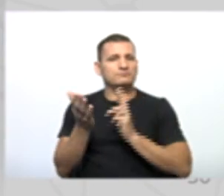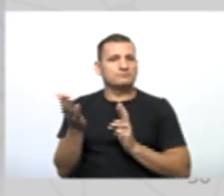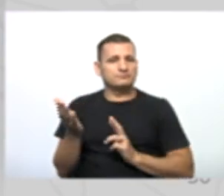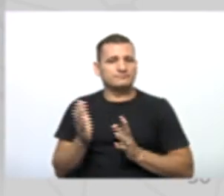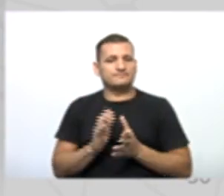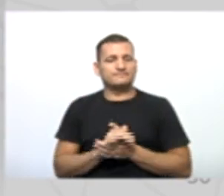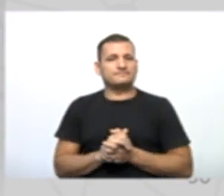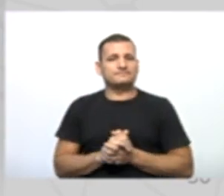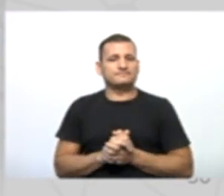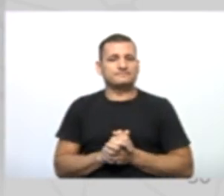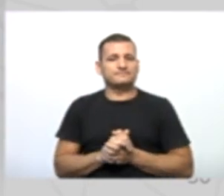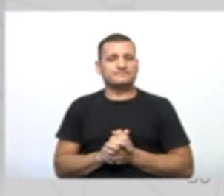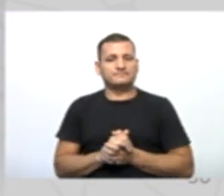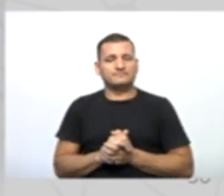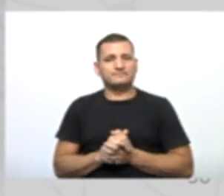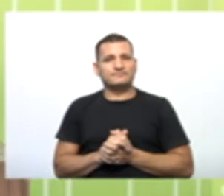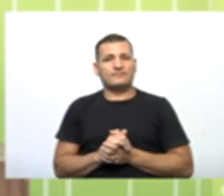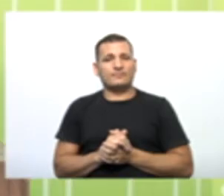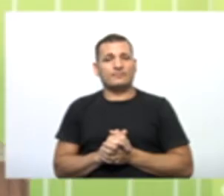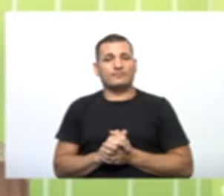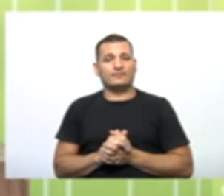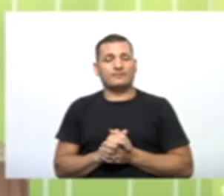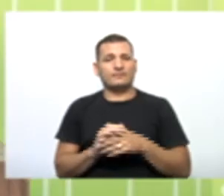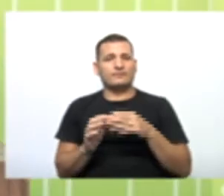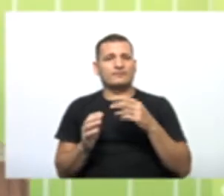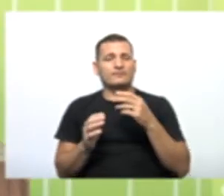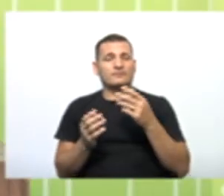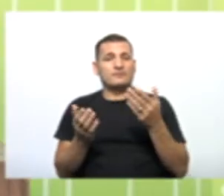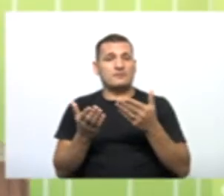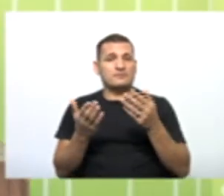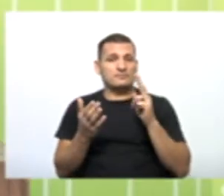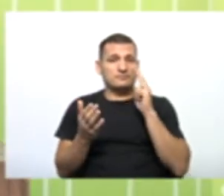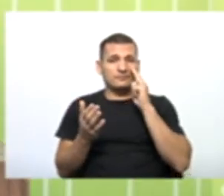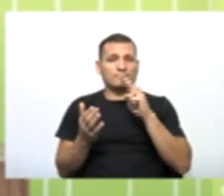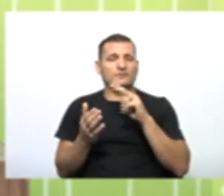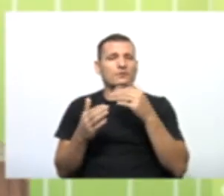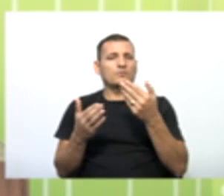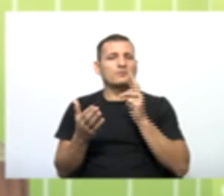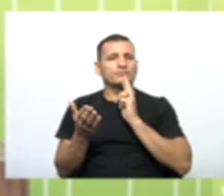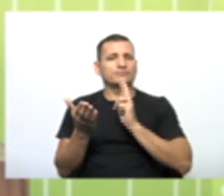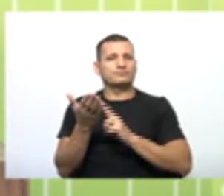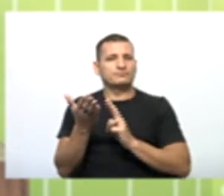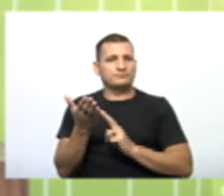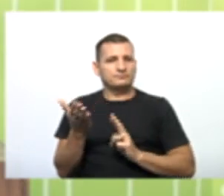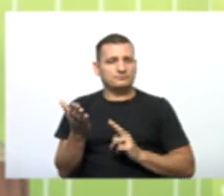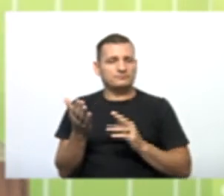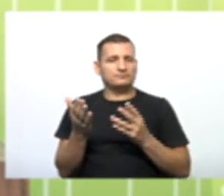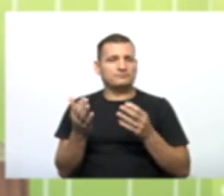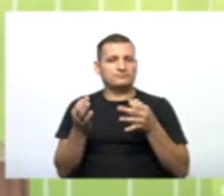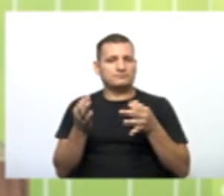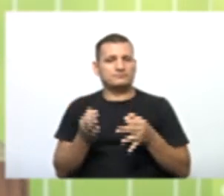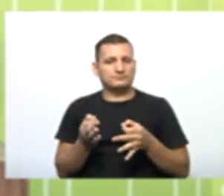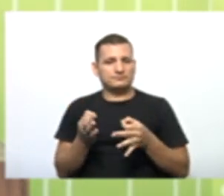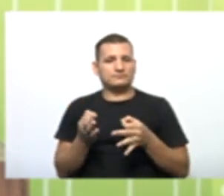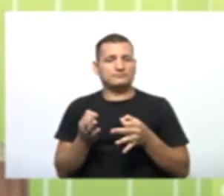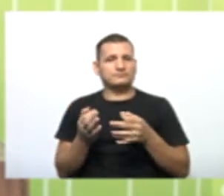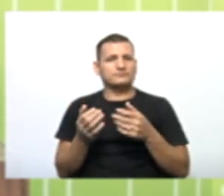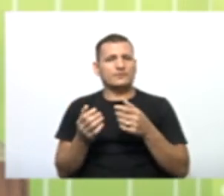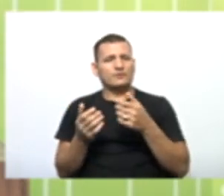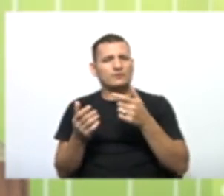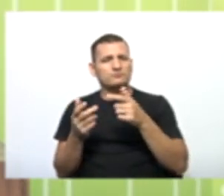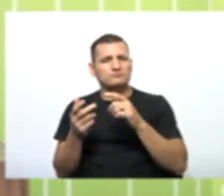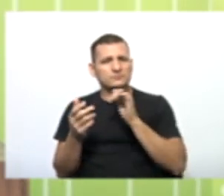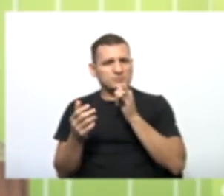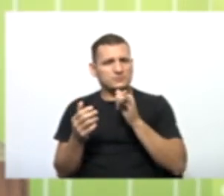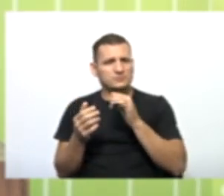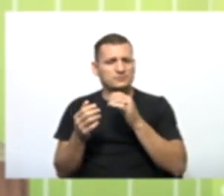qual é a resposta. Já pega aí seu gabarito para a gente poder ver até onde nós fomos, onde a gente precisa consertar e